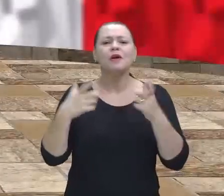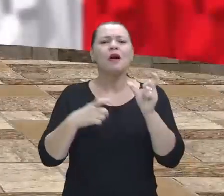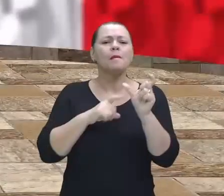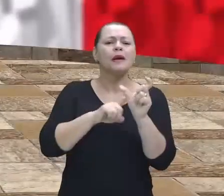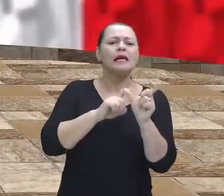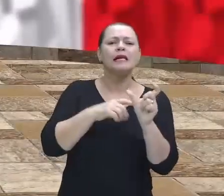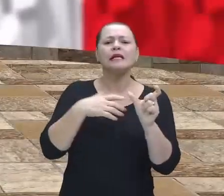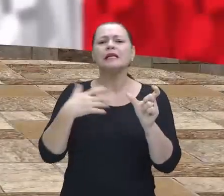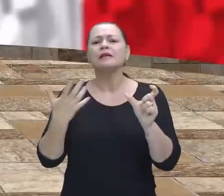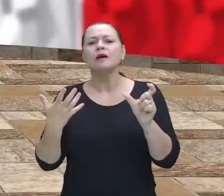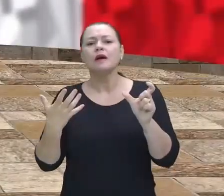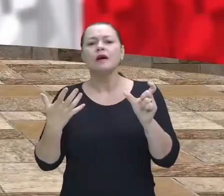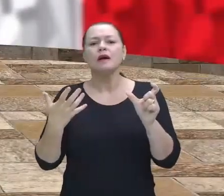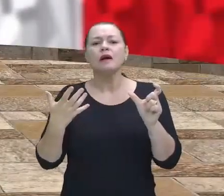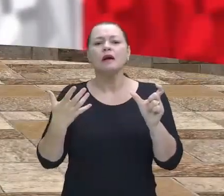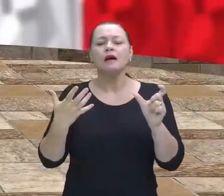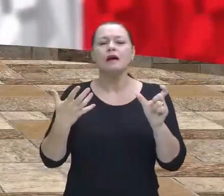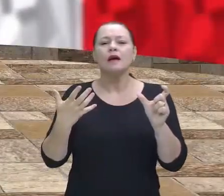será?